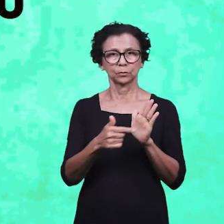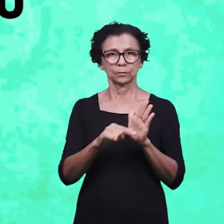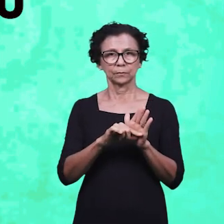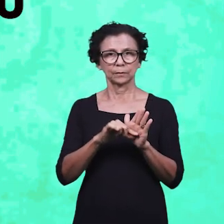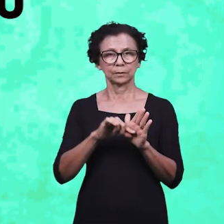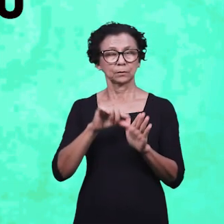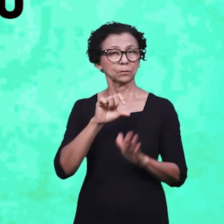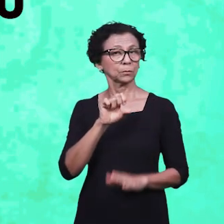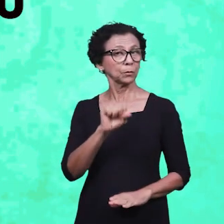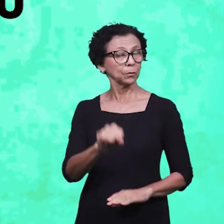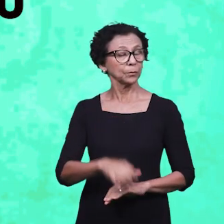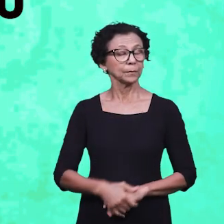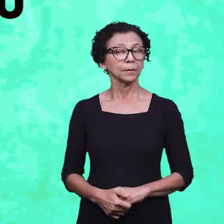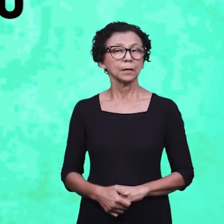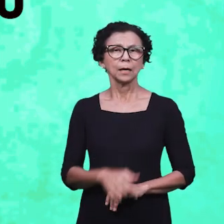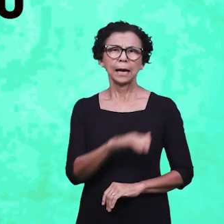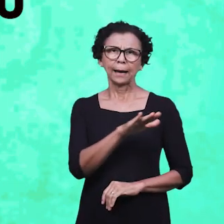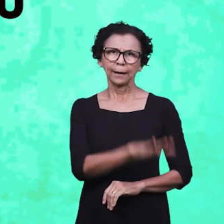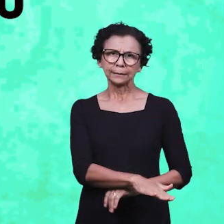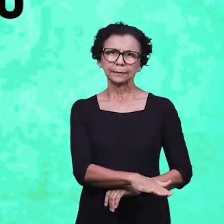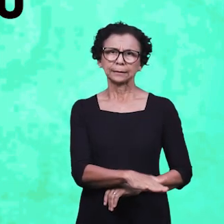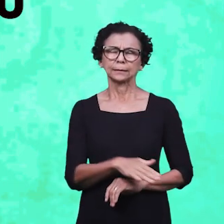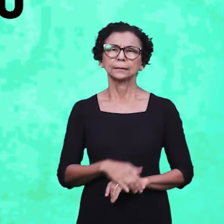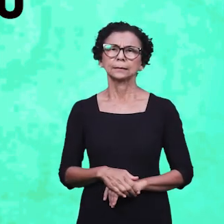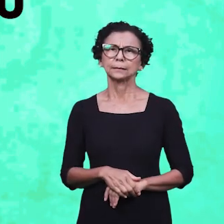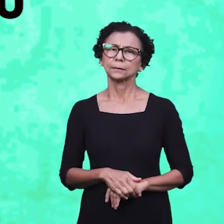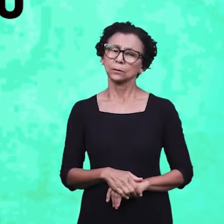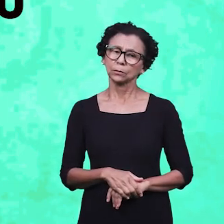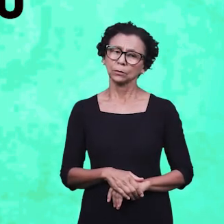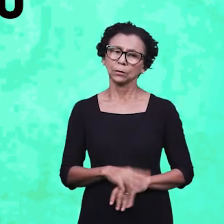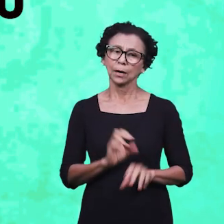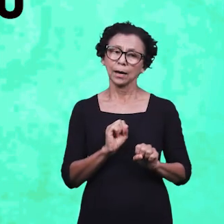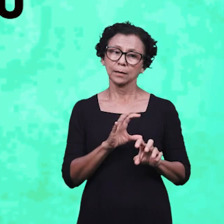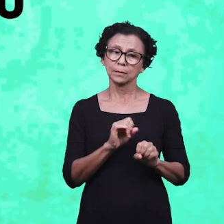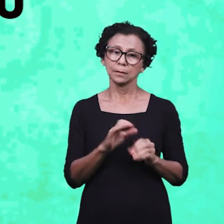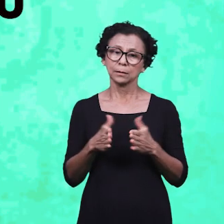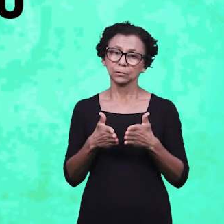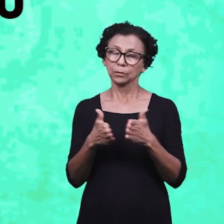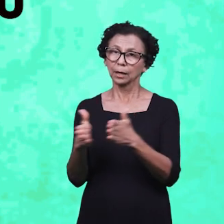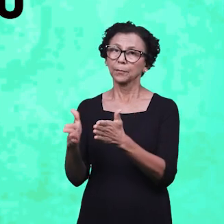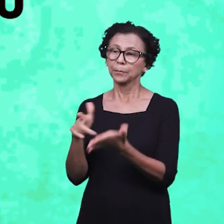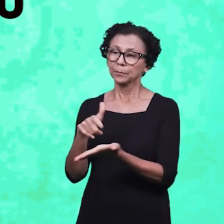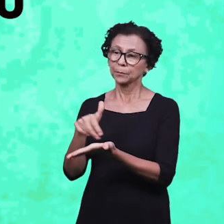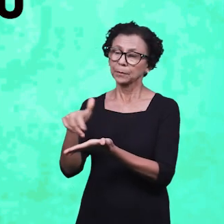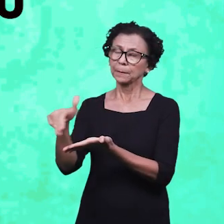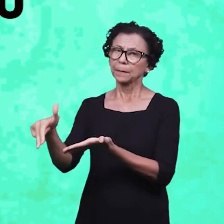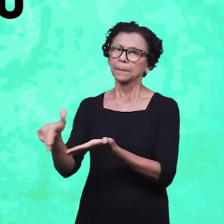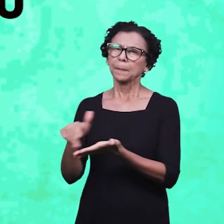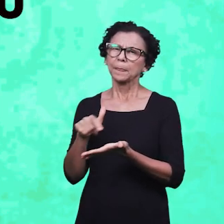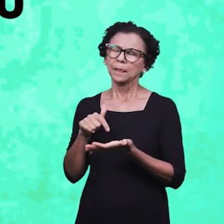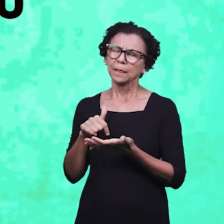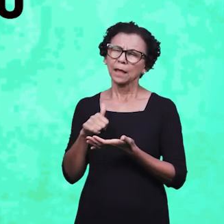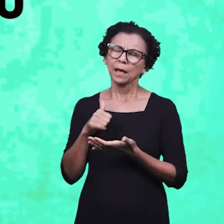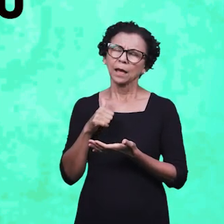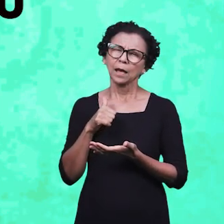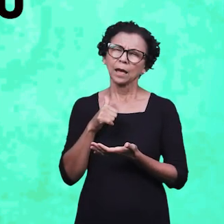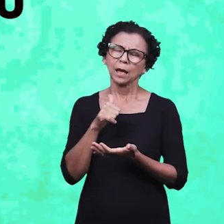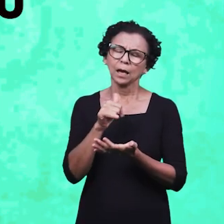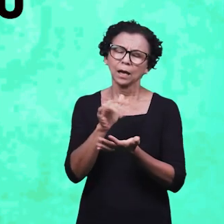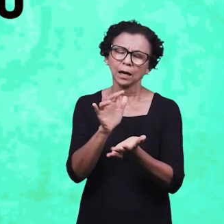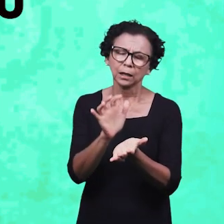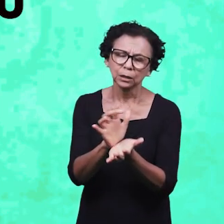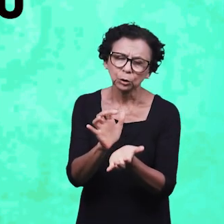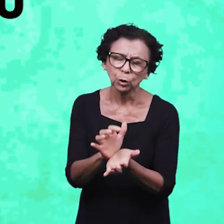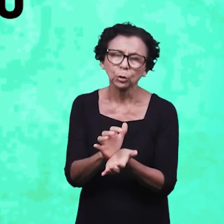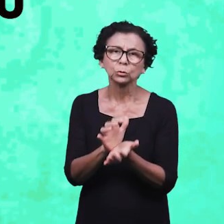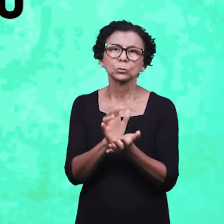diz assim: educa a criança no caminho em que ela deve andar, e até quando envelhecer, não se